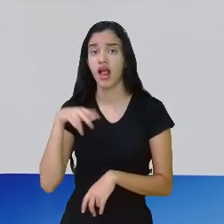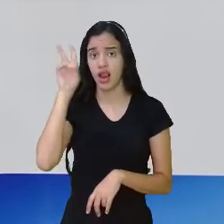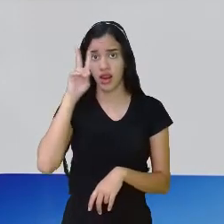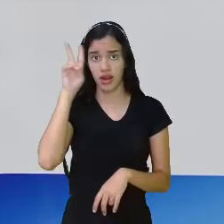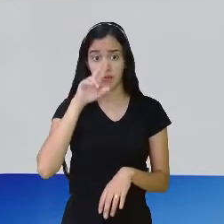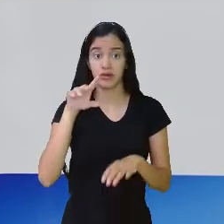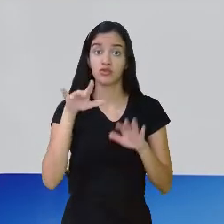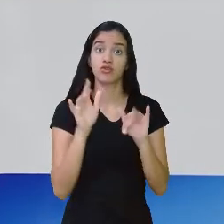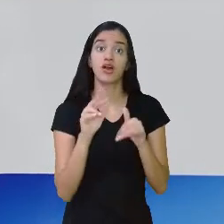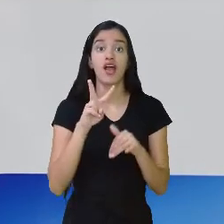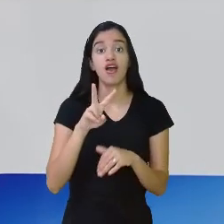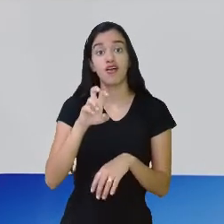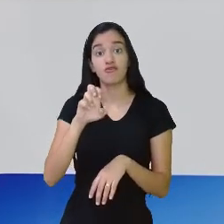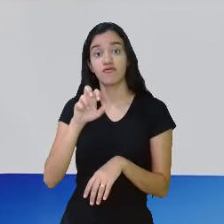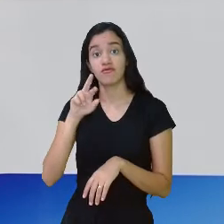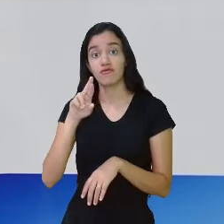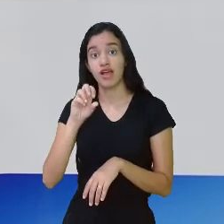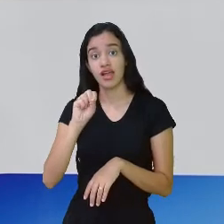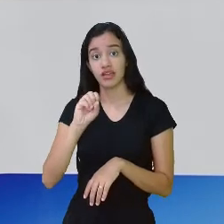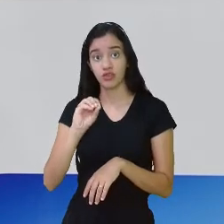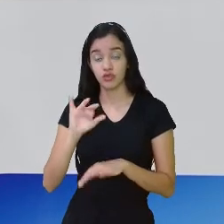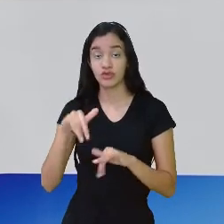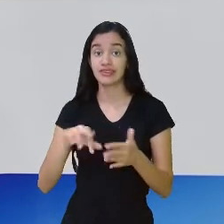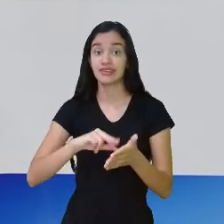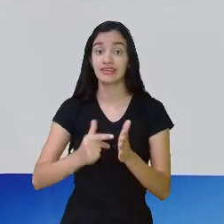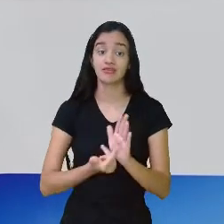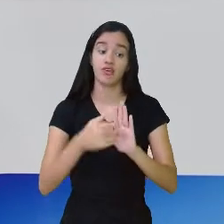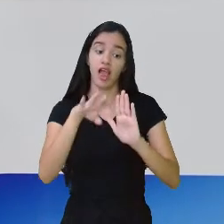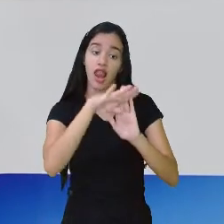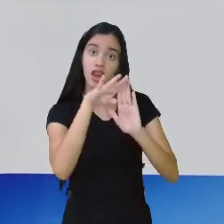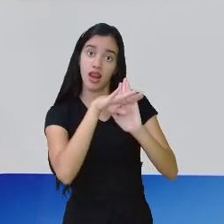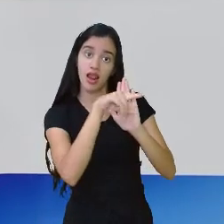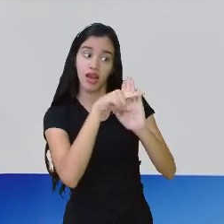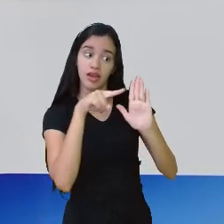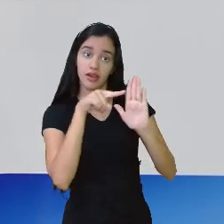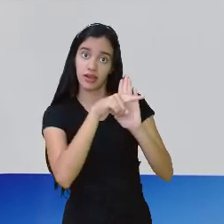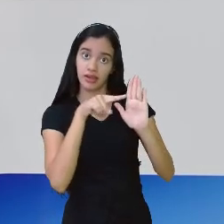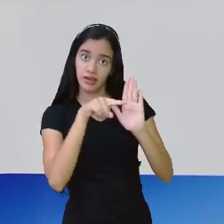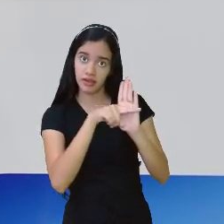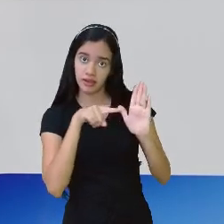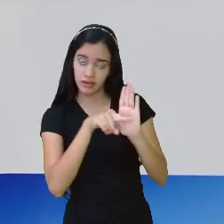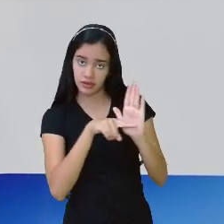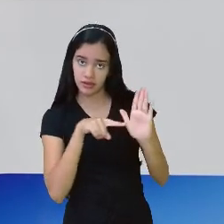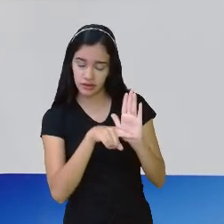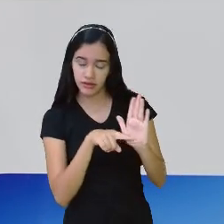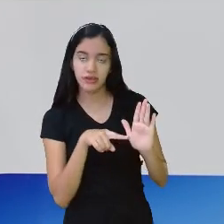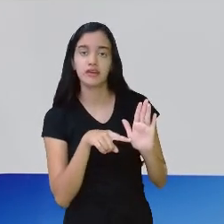uma linha do poema e o conjunto de versos são as